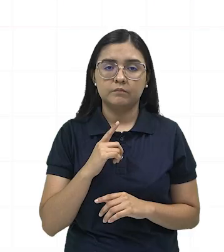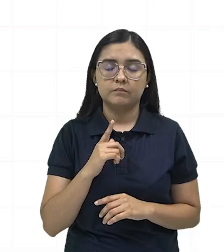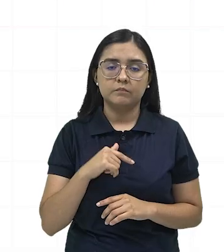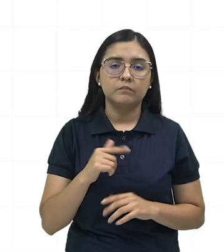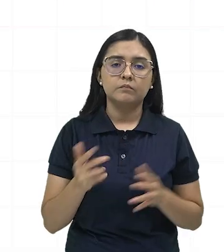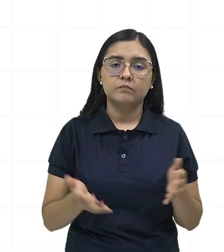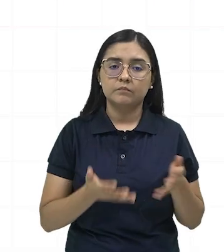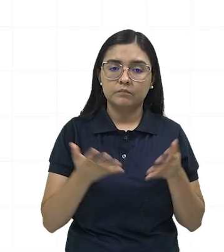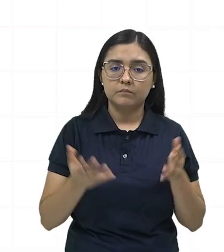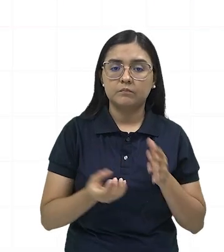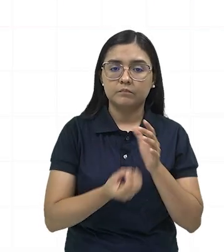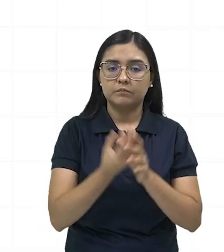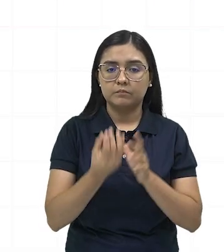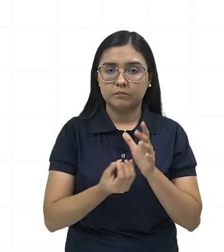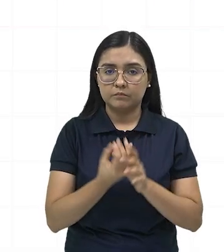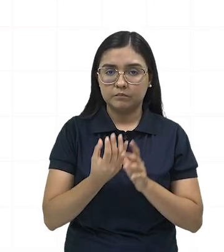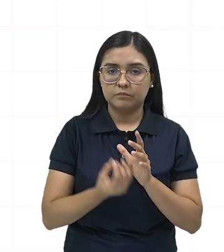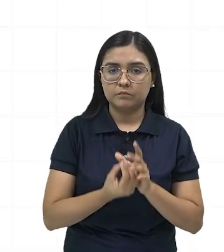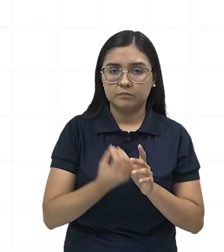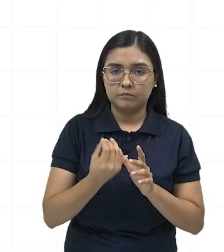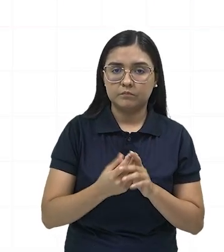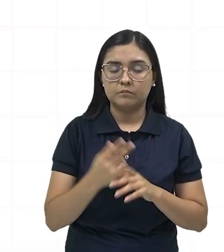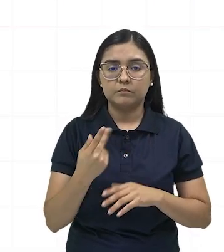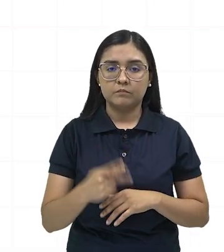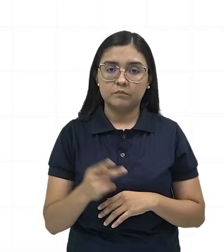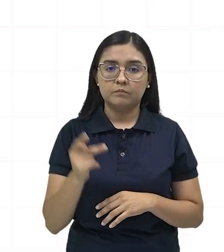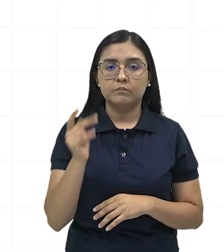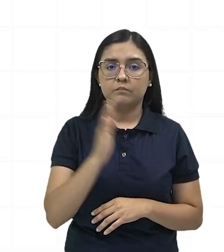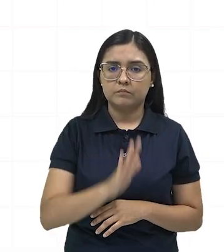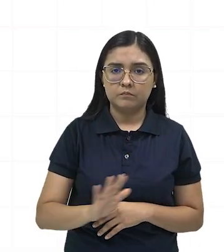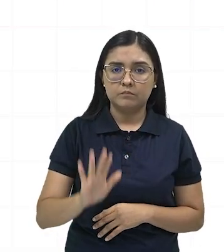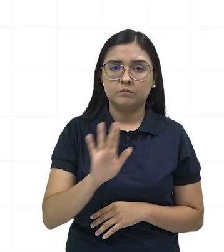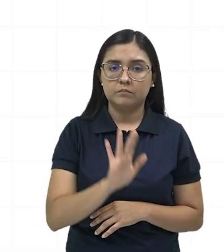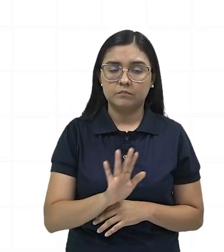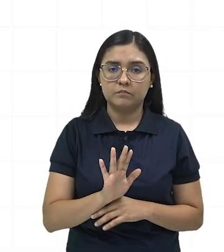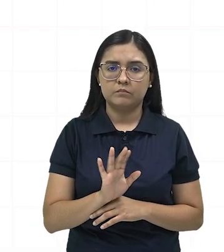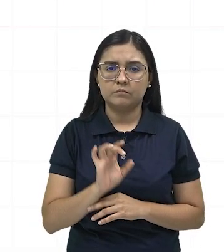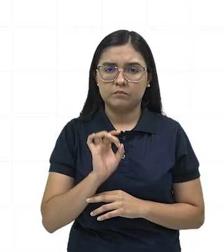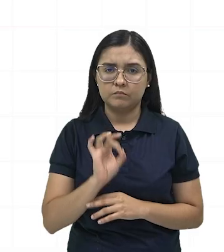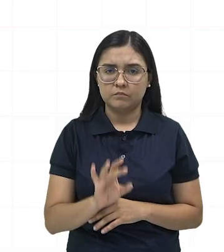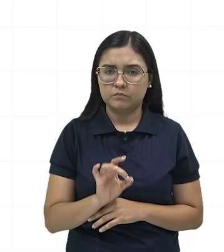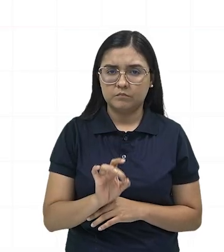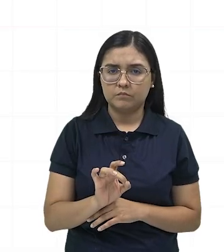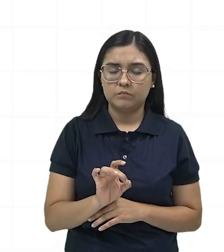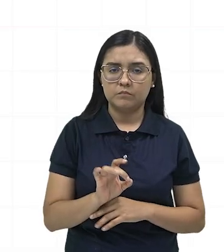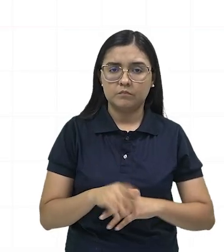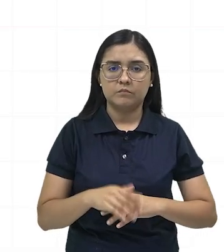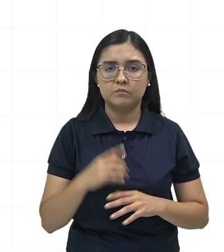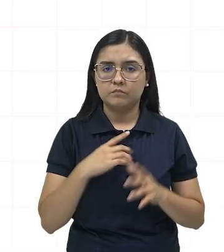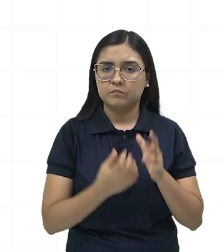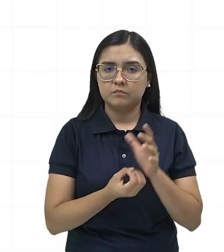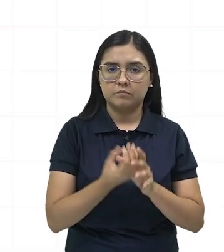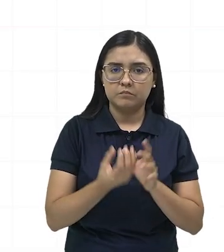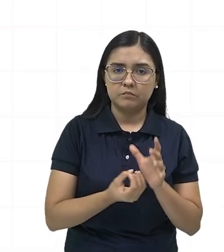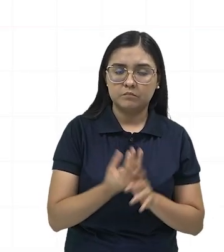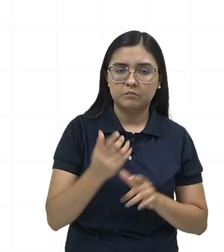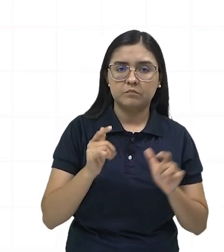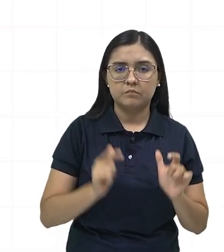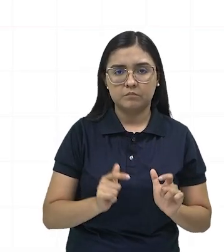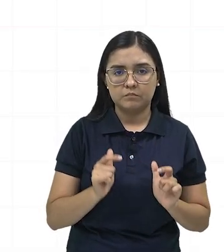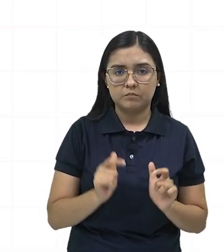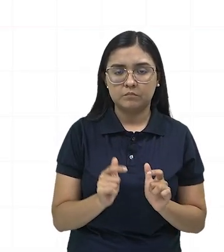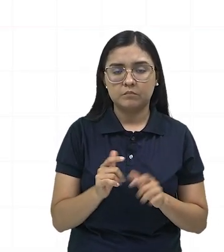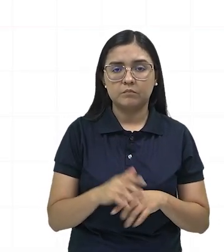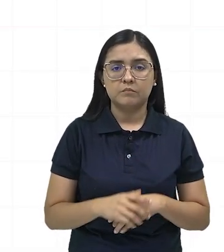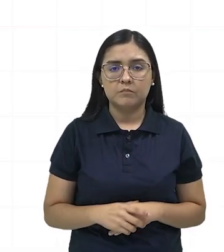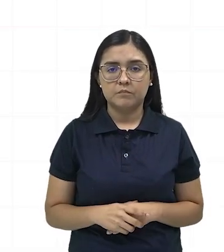à produção nacional, né? Ah, professora, mas somente isso? Vamos, né, produzir de forma nacional